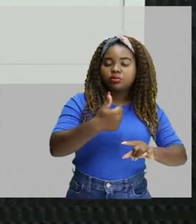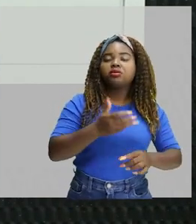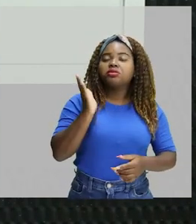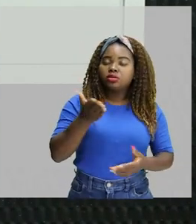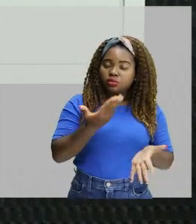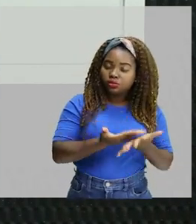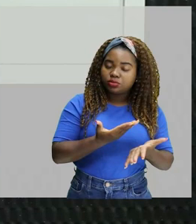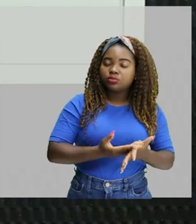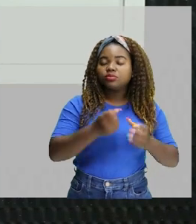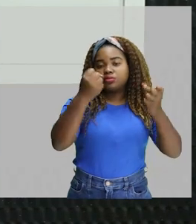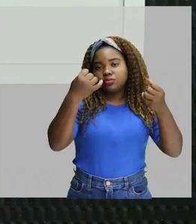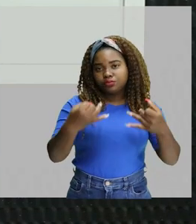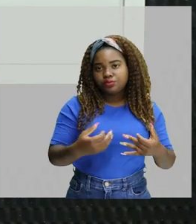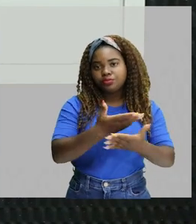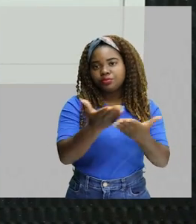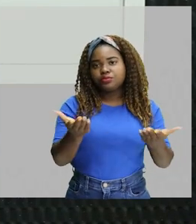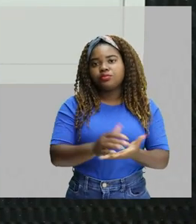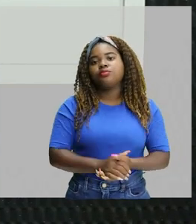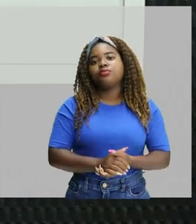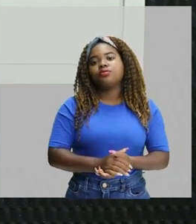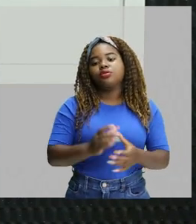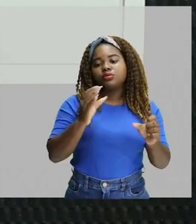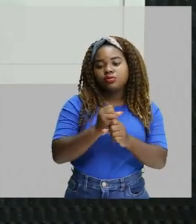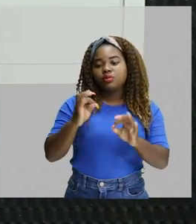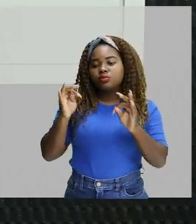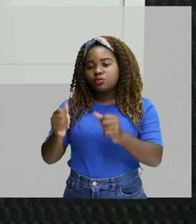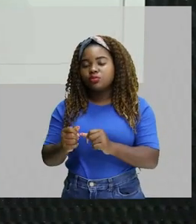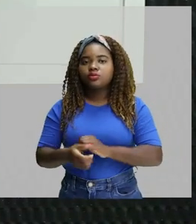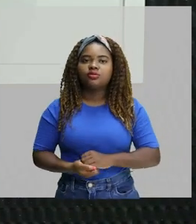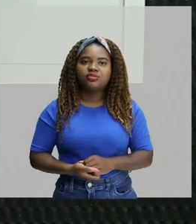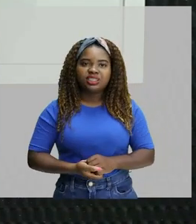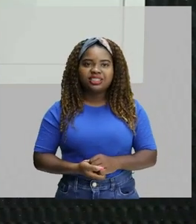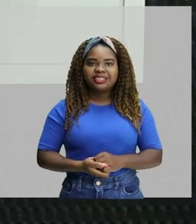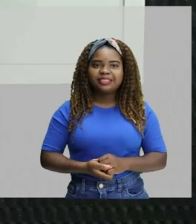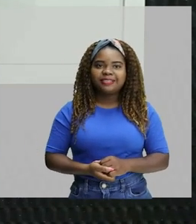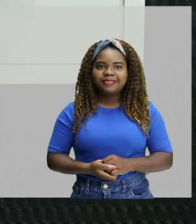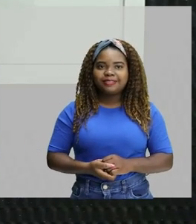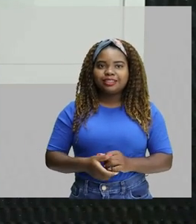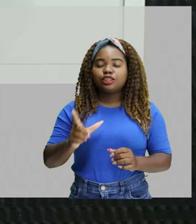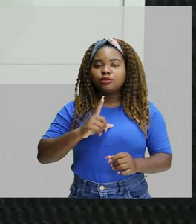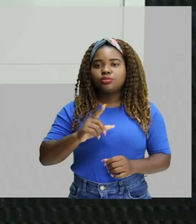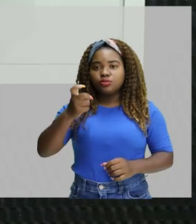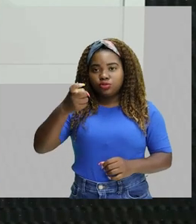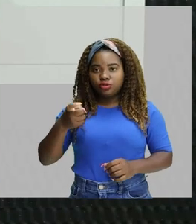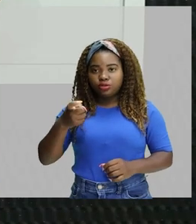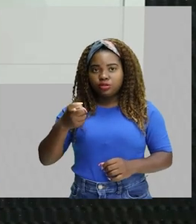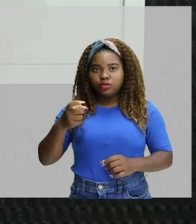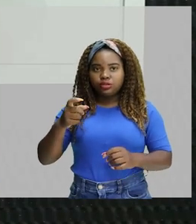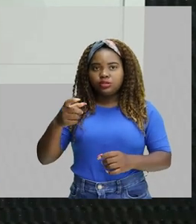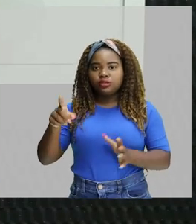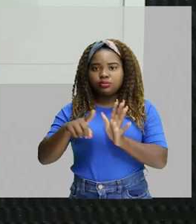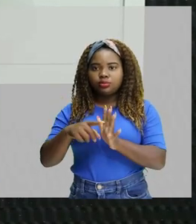estudou né e somar com o resto Ok então Lembrando que que acontece esse x Vai Multiplicar pelo